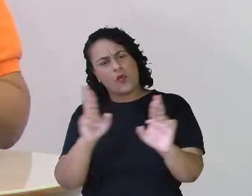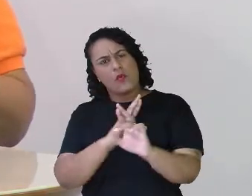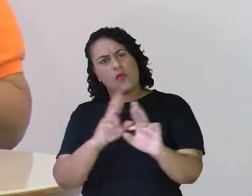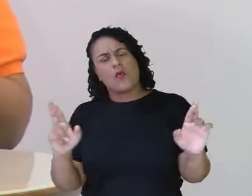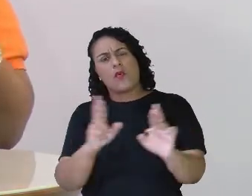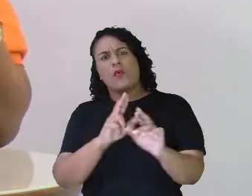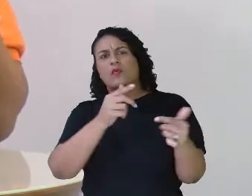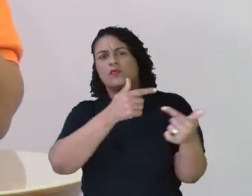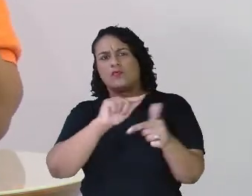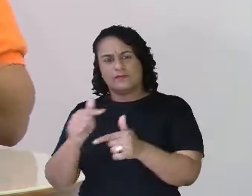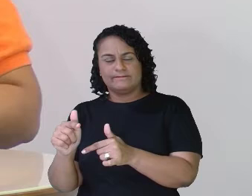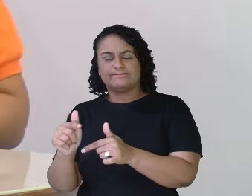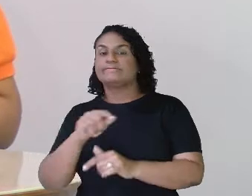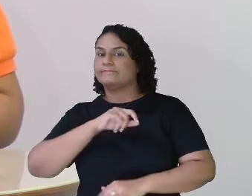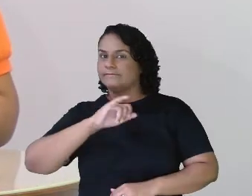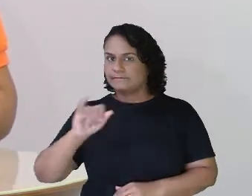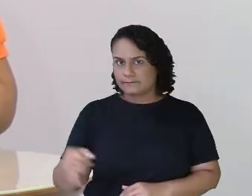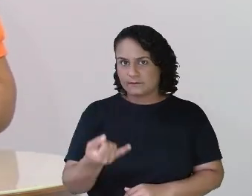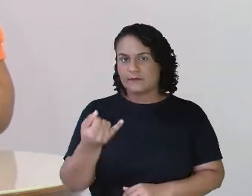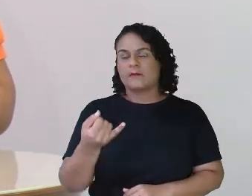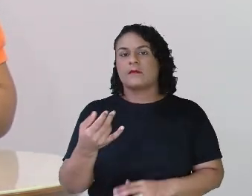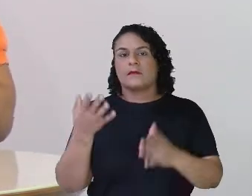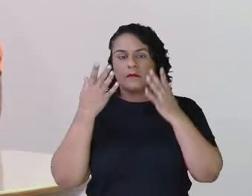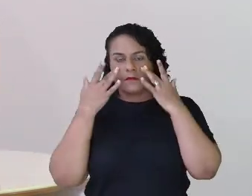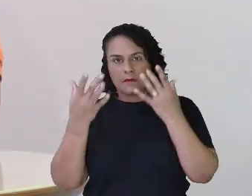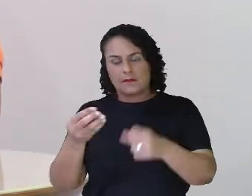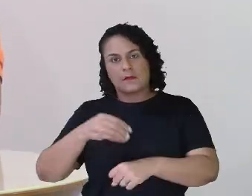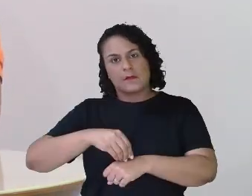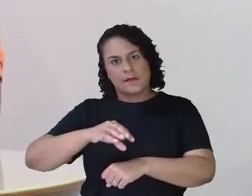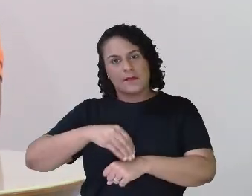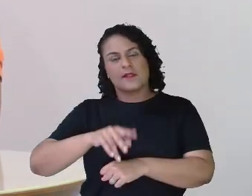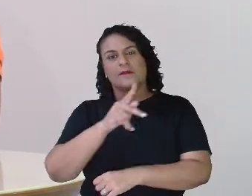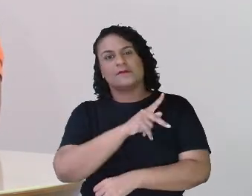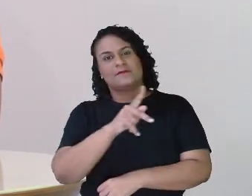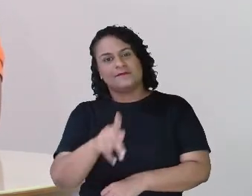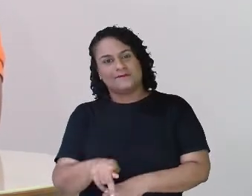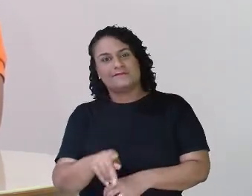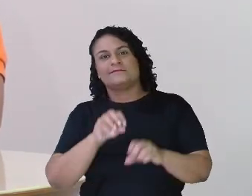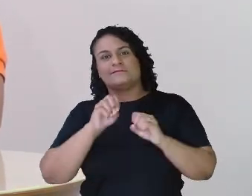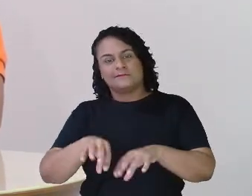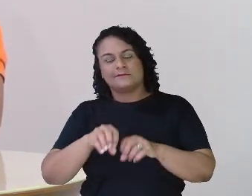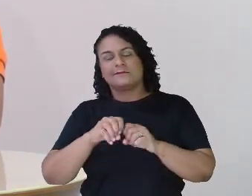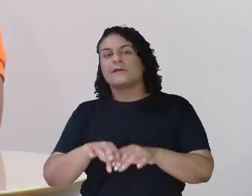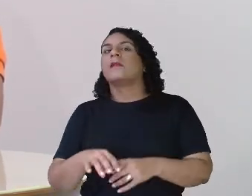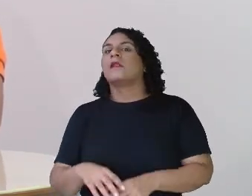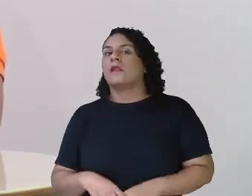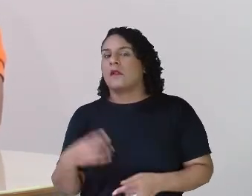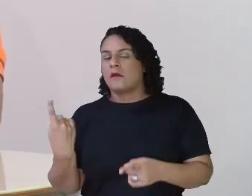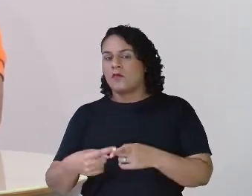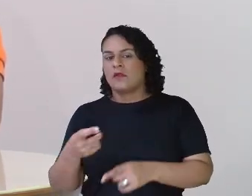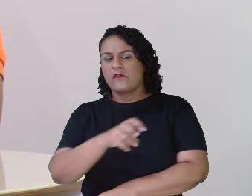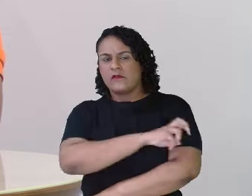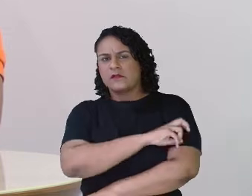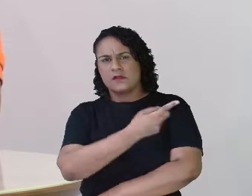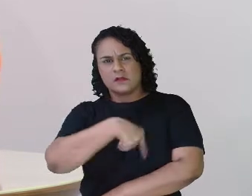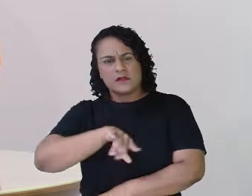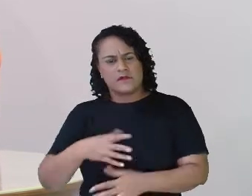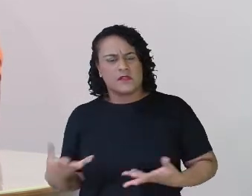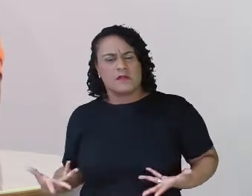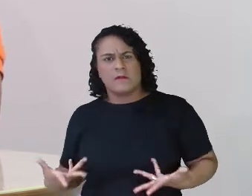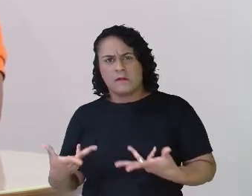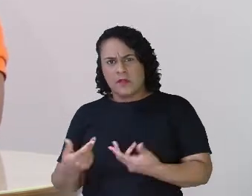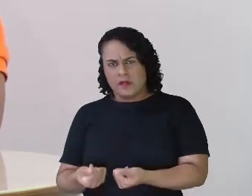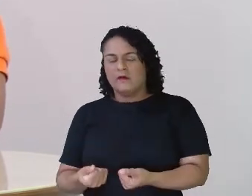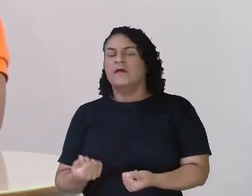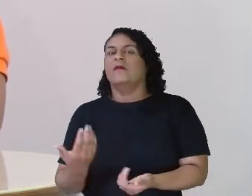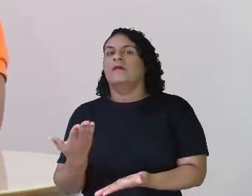geométricas. Então, aproveitem aí, fiquem atentos às dicas que a professora está dando, porque, como sempre, o quinto ano vai arrasar nas provas. Não é? Estão agora desde o